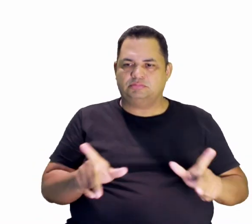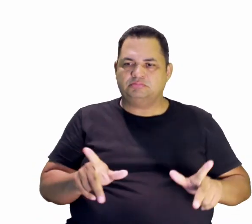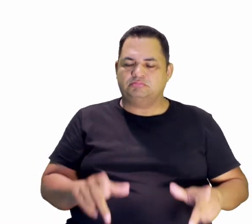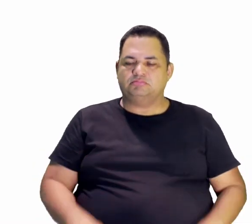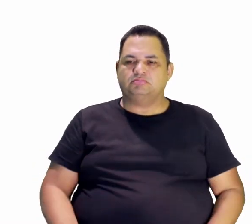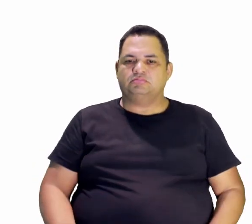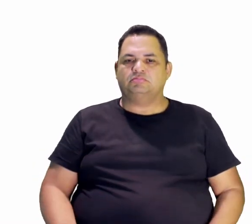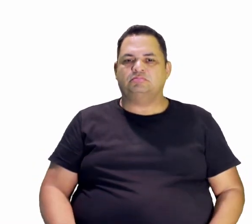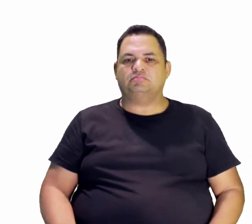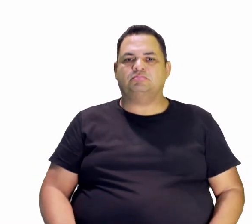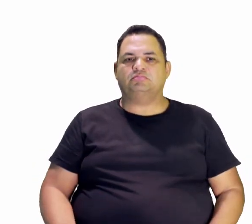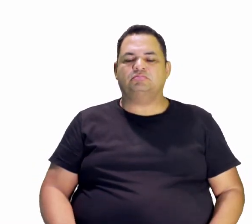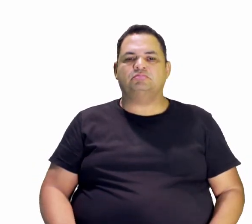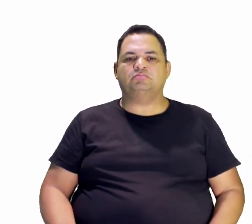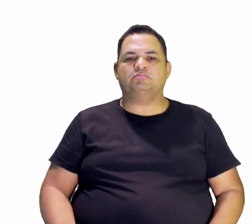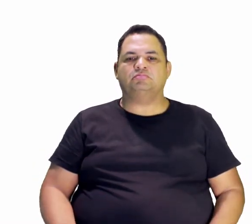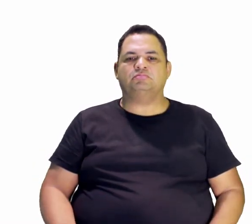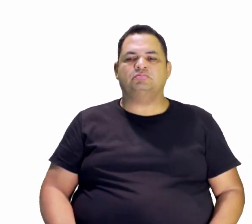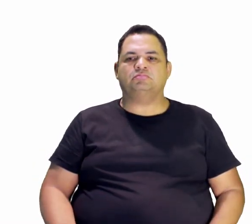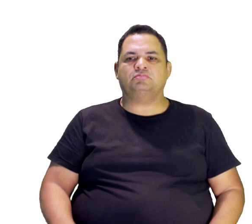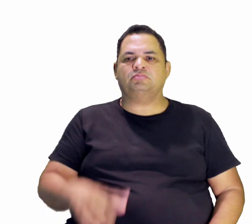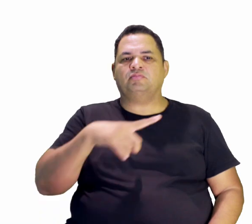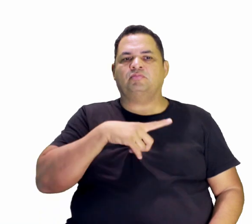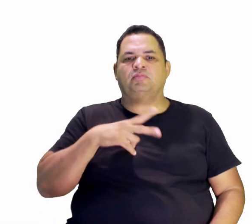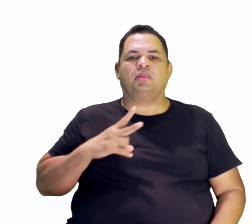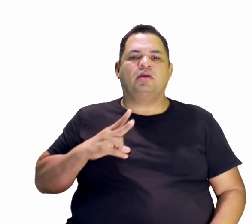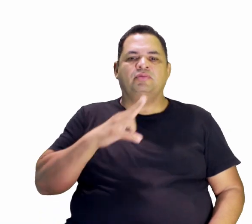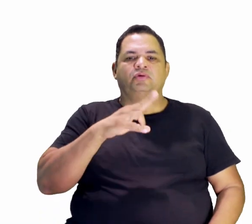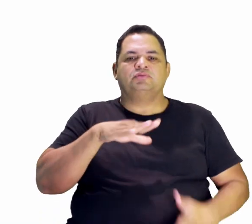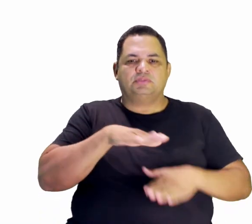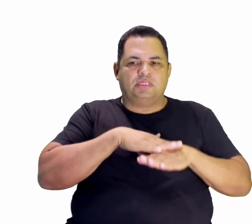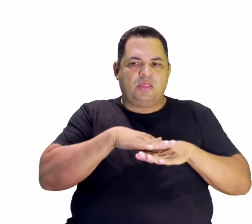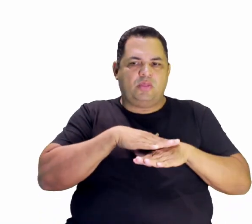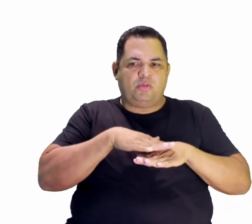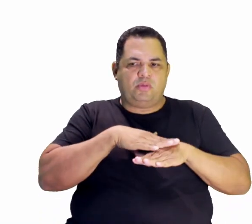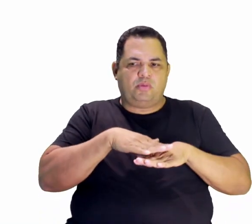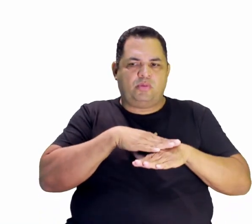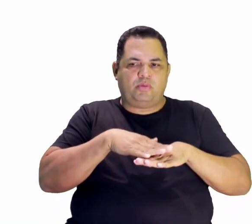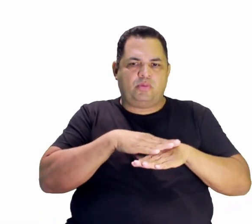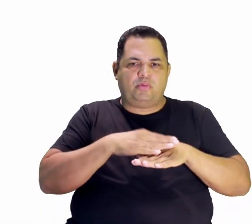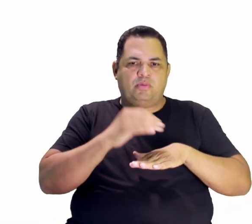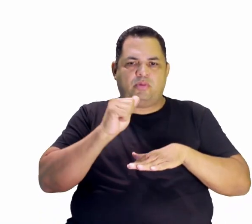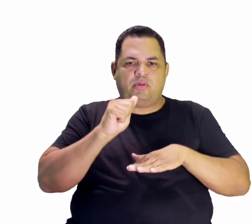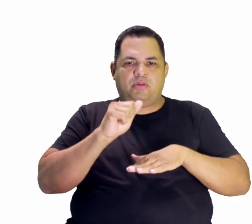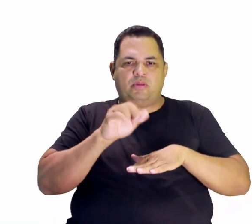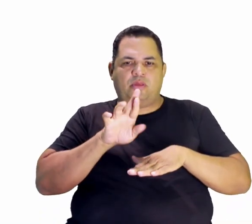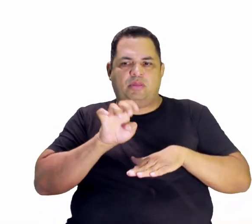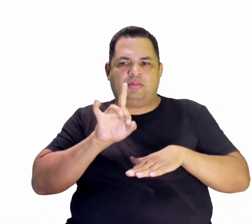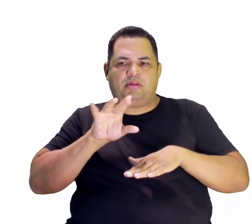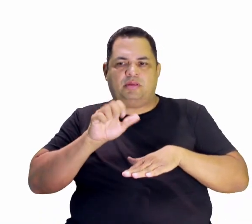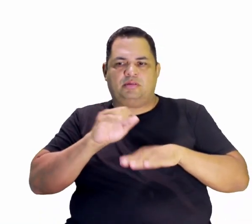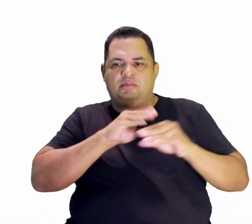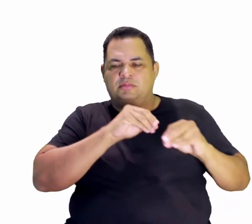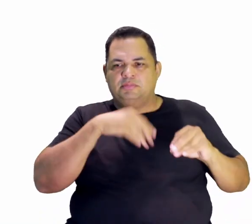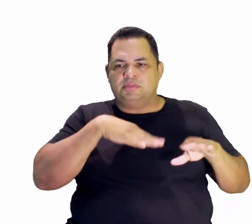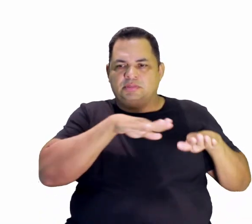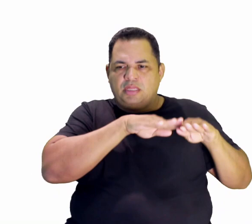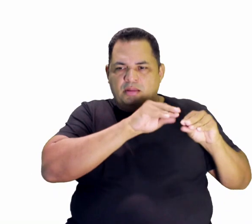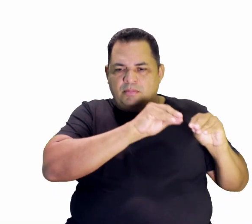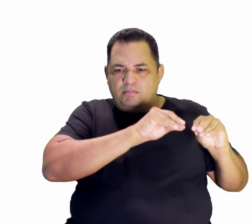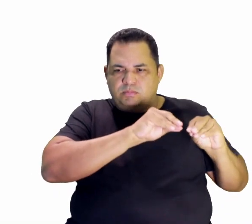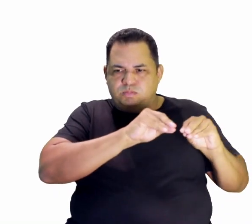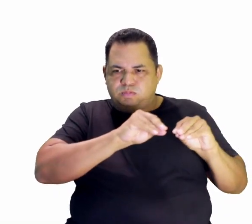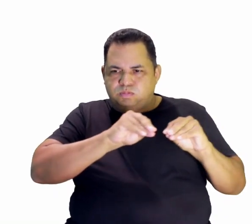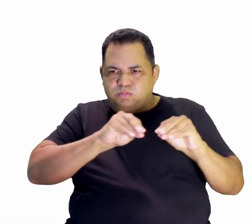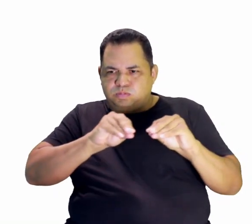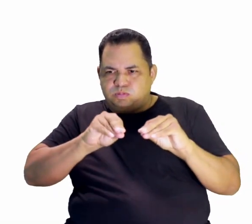bem? Bom, aqui nós temos a força de atrito. Toda vez que um corpo tenta escorregar, se mover, estiver em